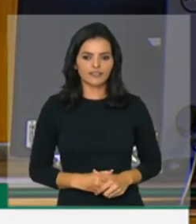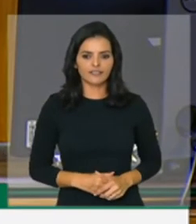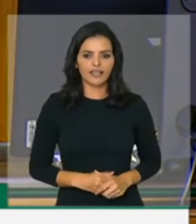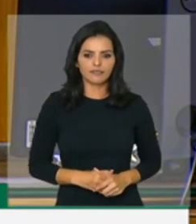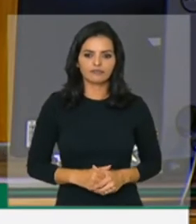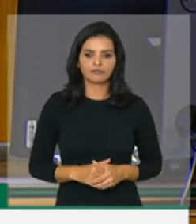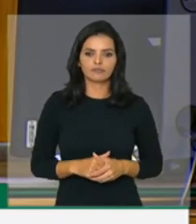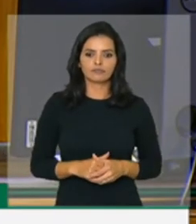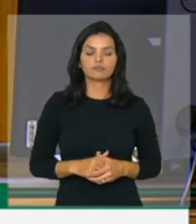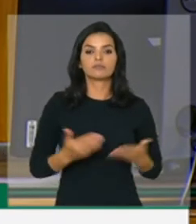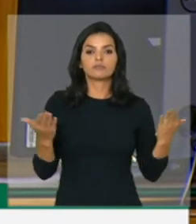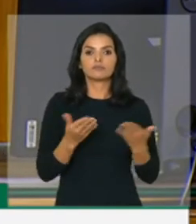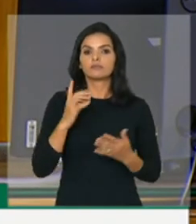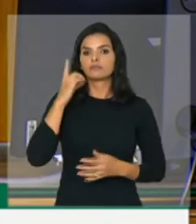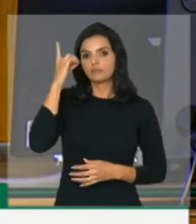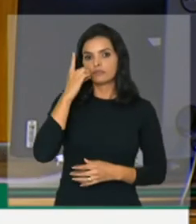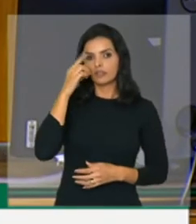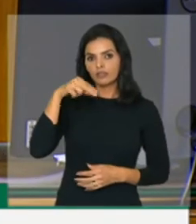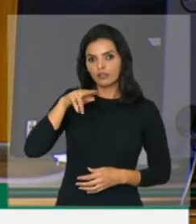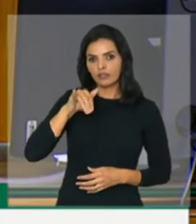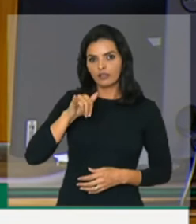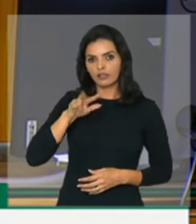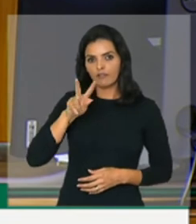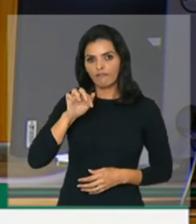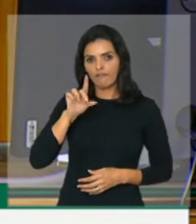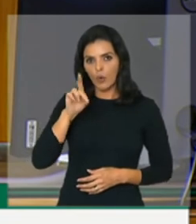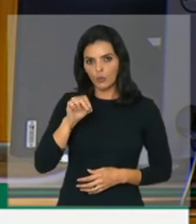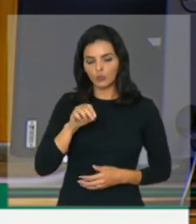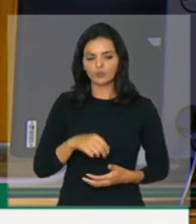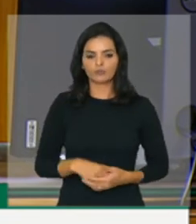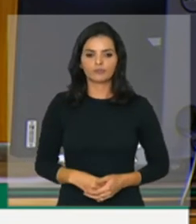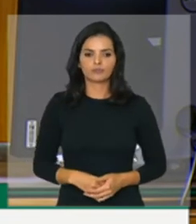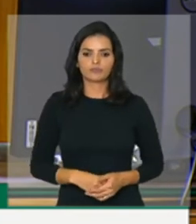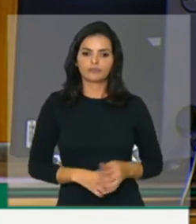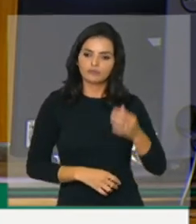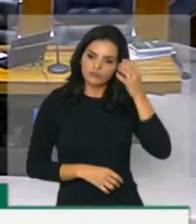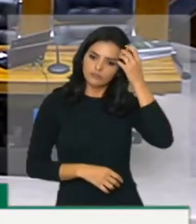Agora eu convido o deputado Nivaldo Albuquerque.